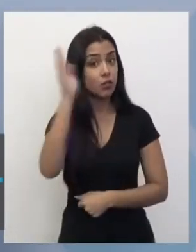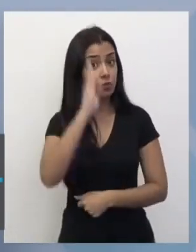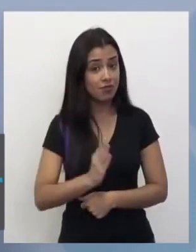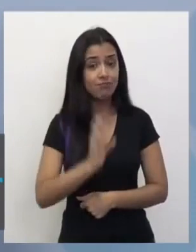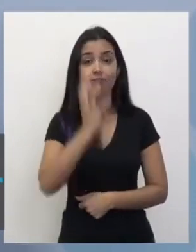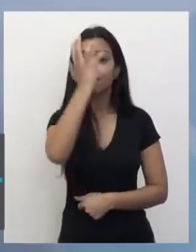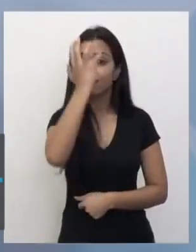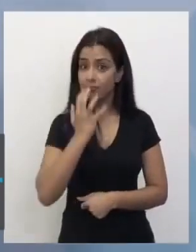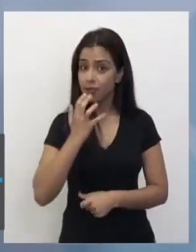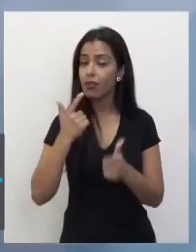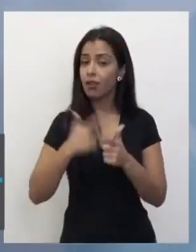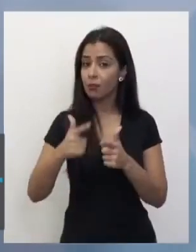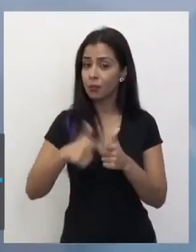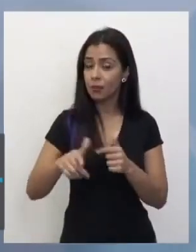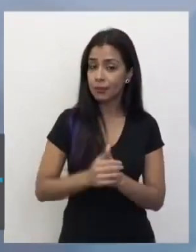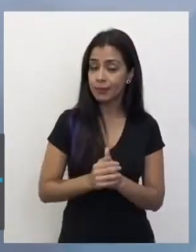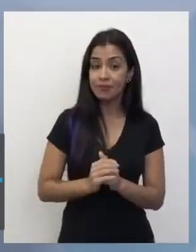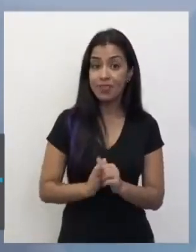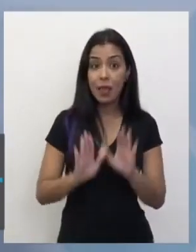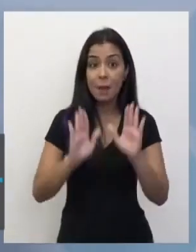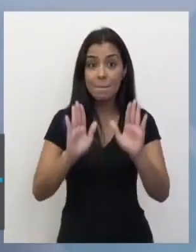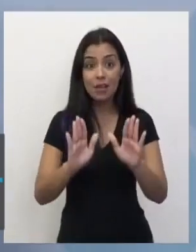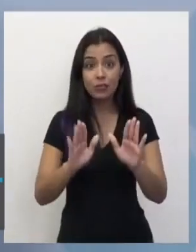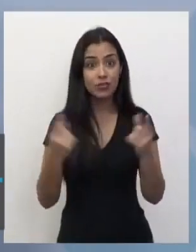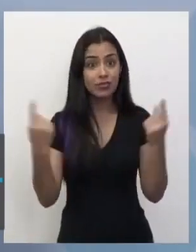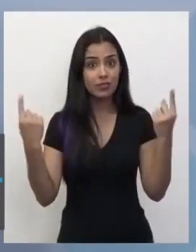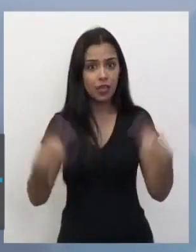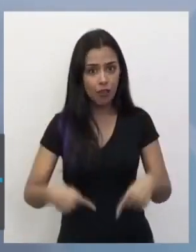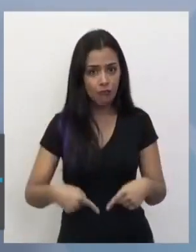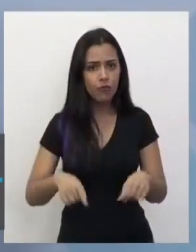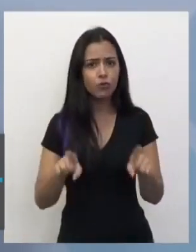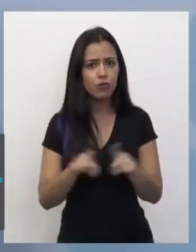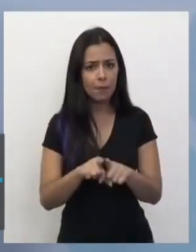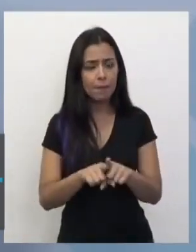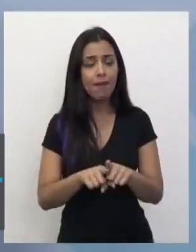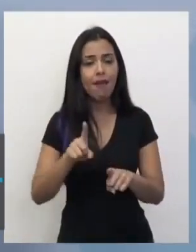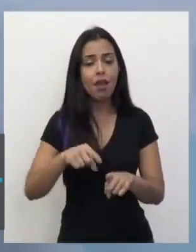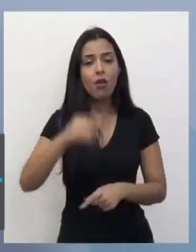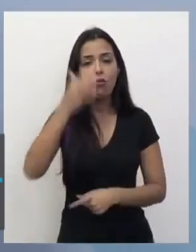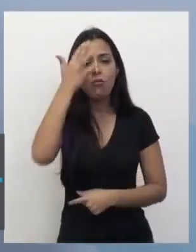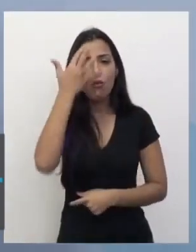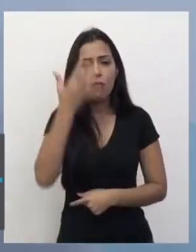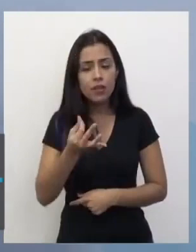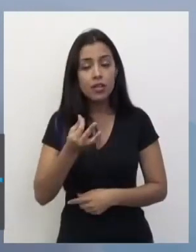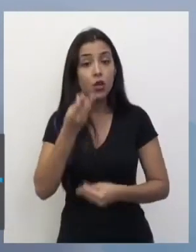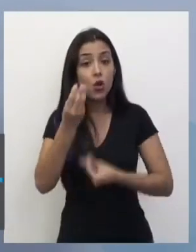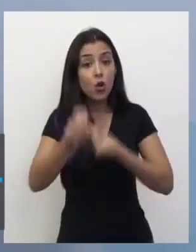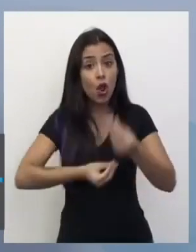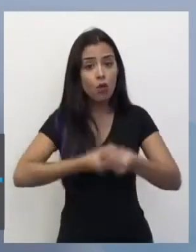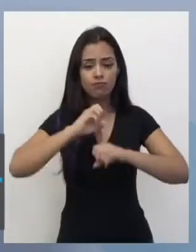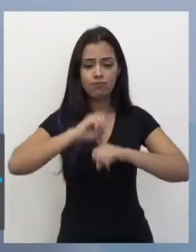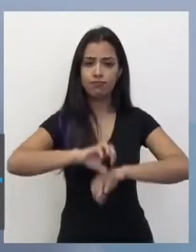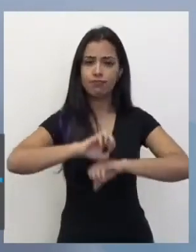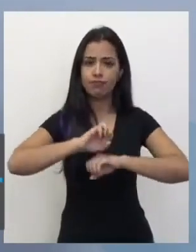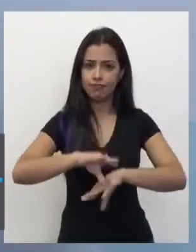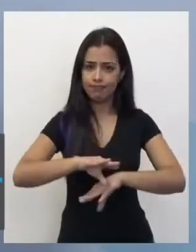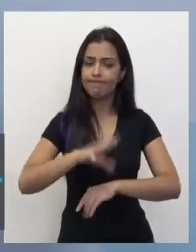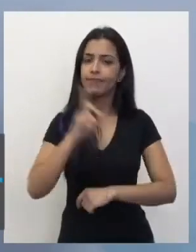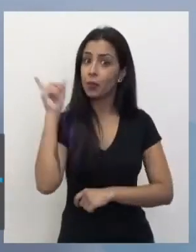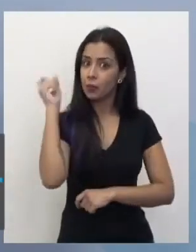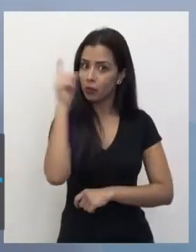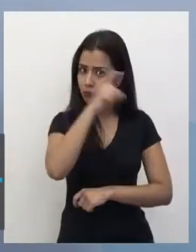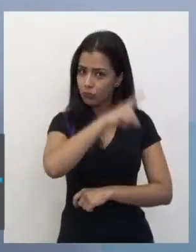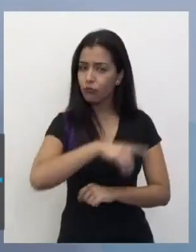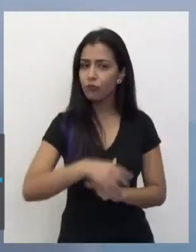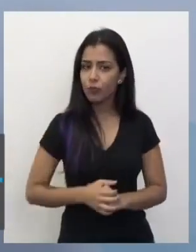Mas eu acho que um dos grandes desafios nossos realmente é entender como ensinar, sabe? É muito difícil.